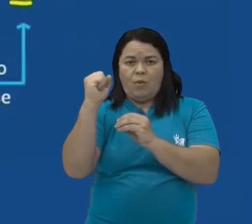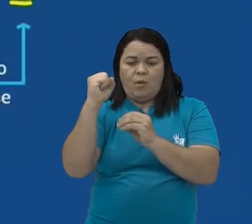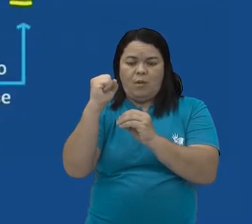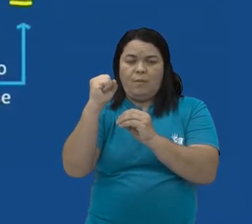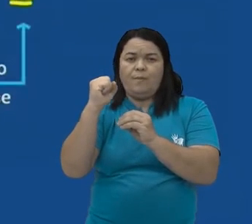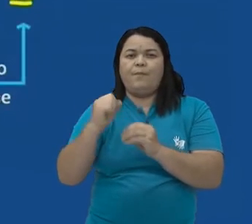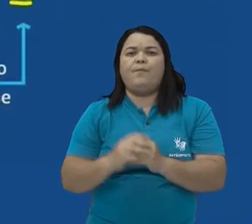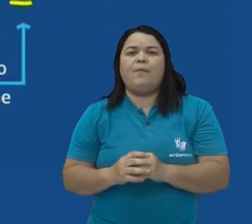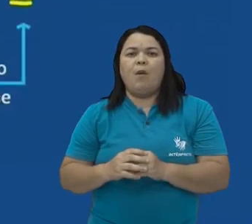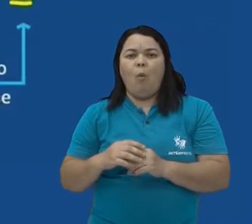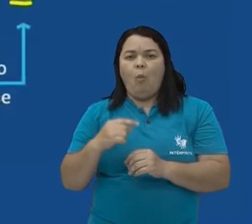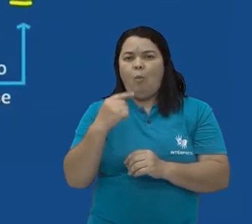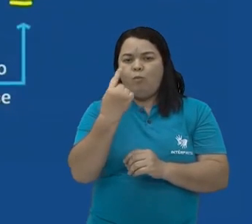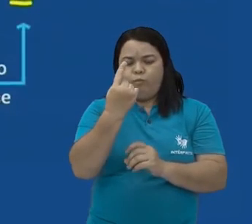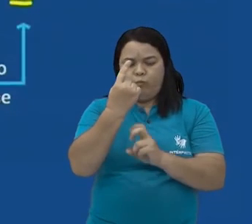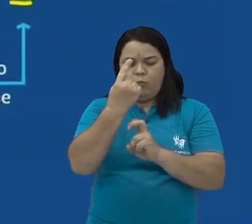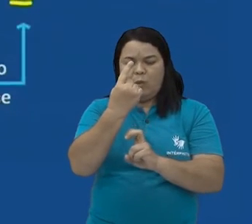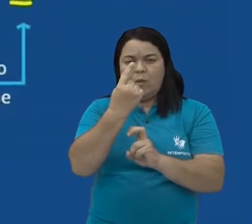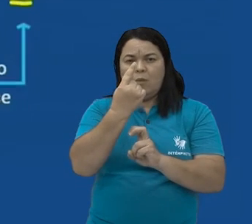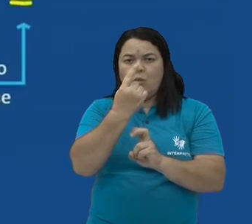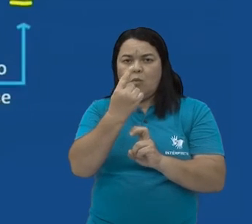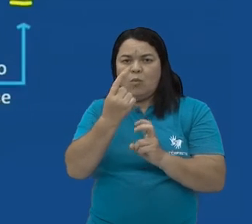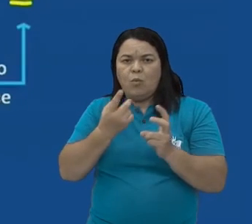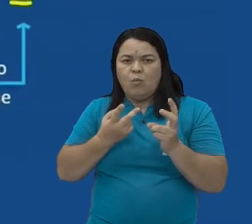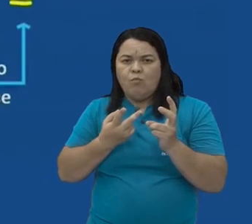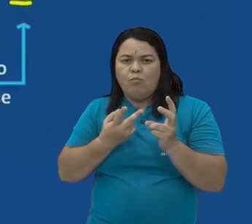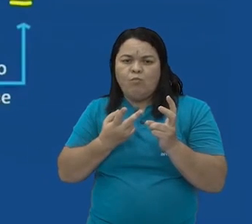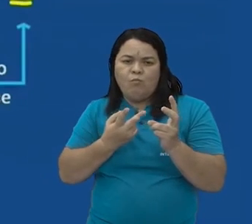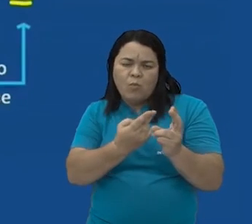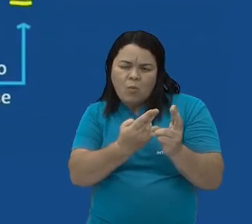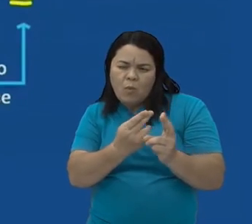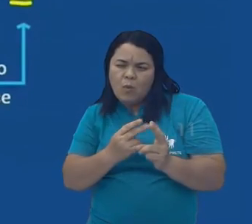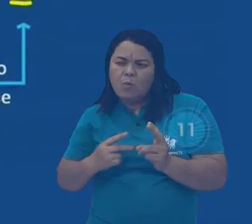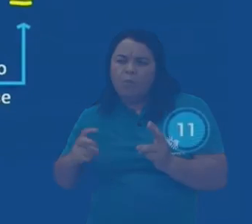esse 1/5 equivale a 5 elevado a -1. Beleza?